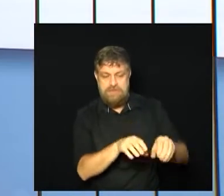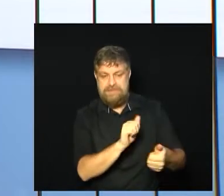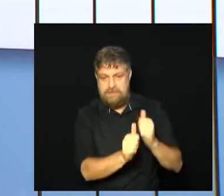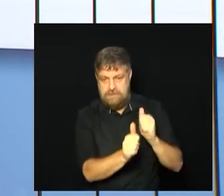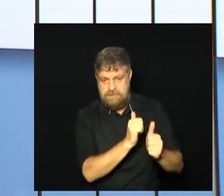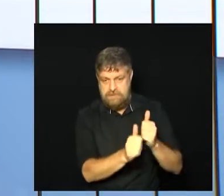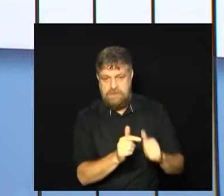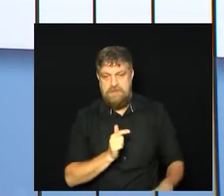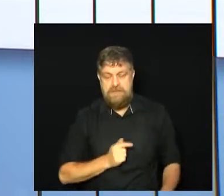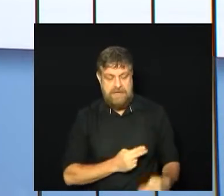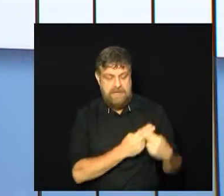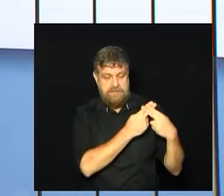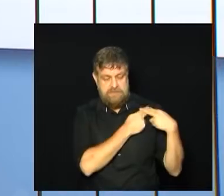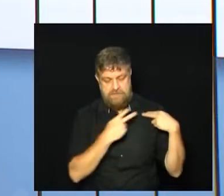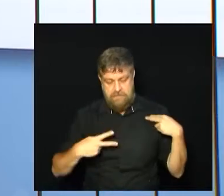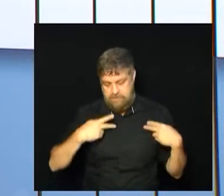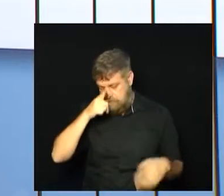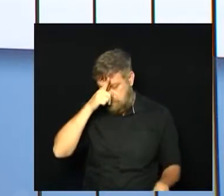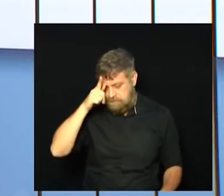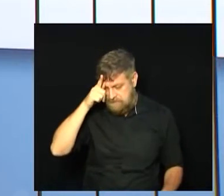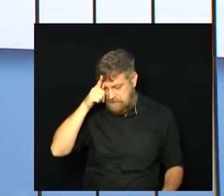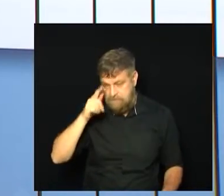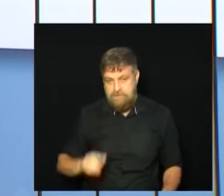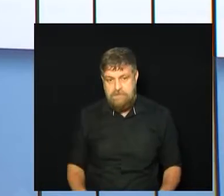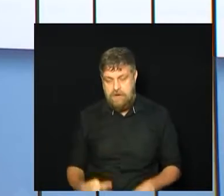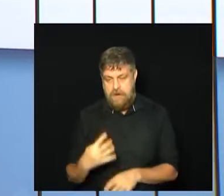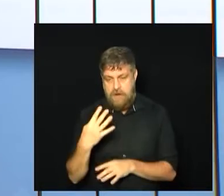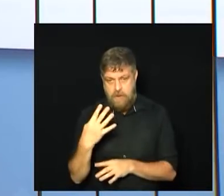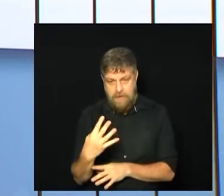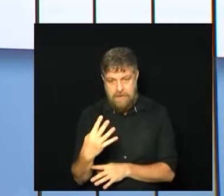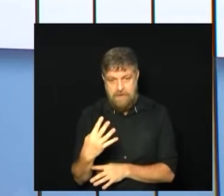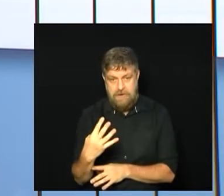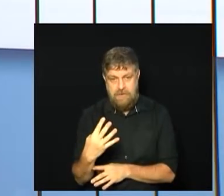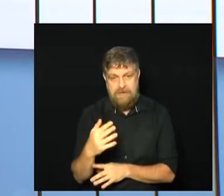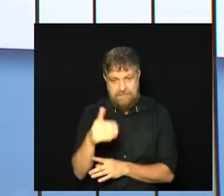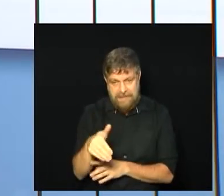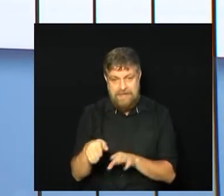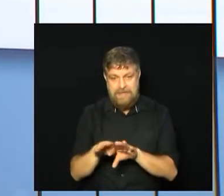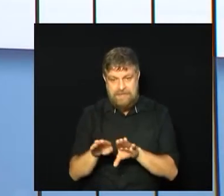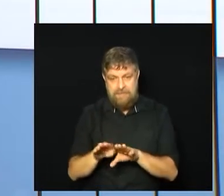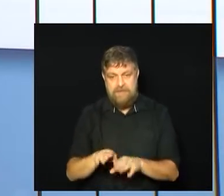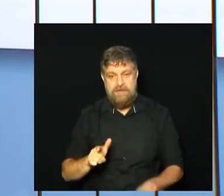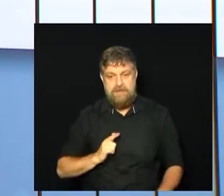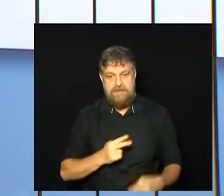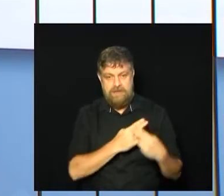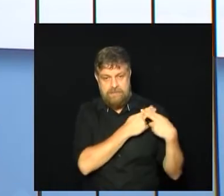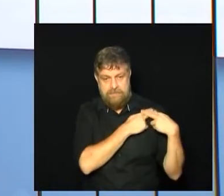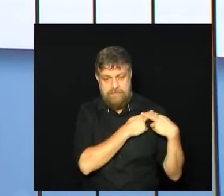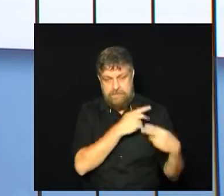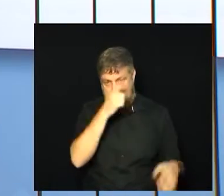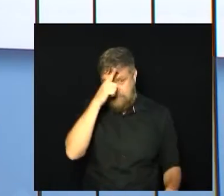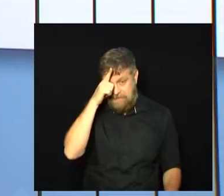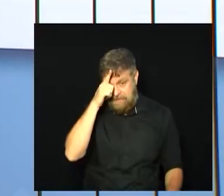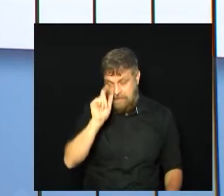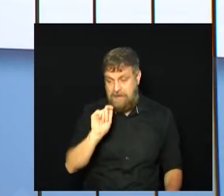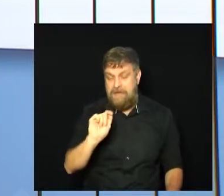Esporte, que é presidida pelo vereador Gustavo Peta, e 4h30 também à frente dela, Gustavo Peta, é